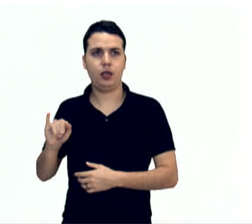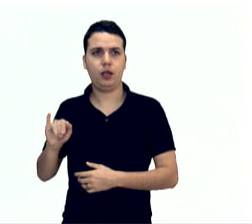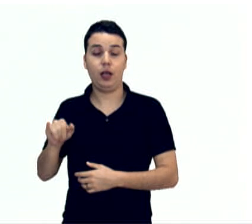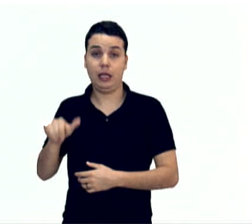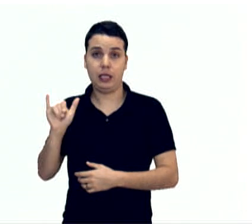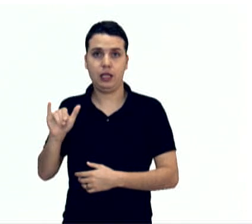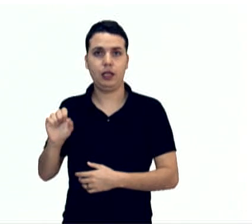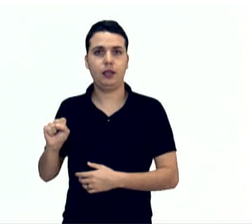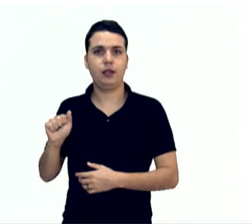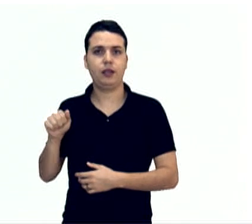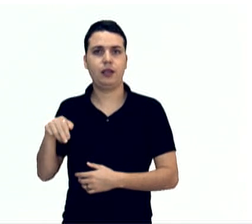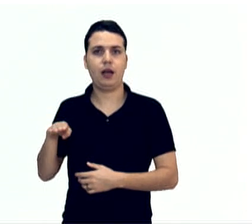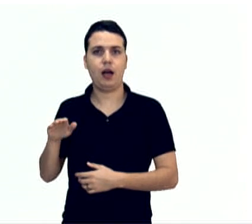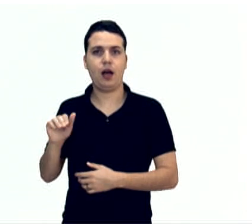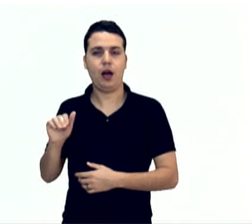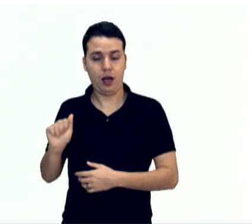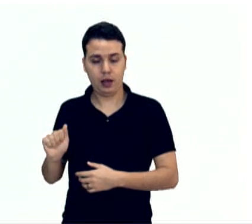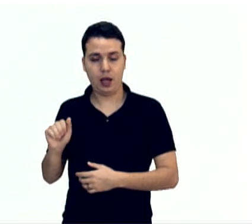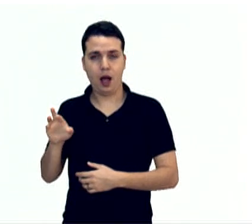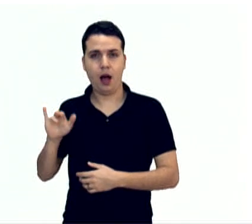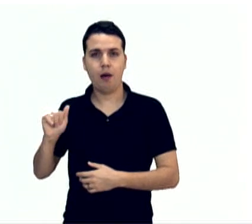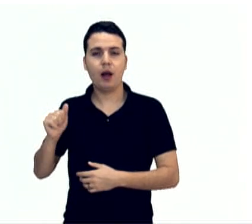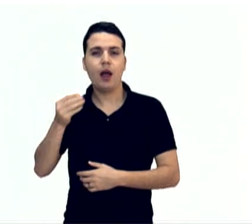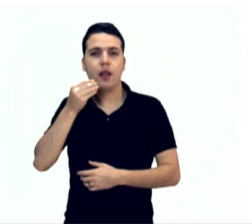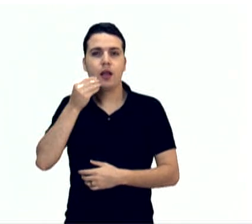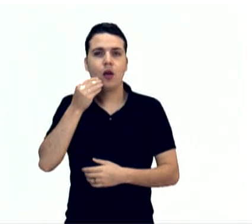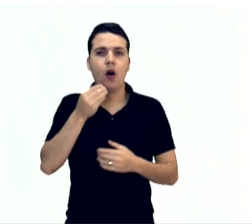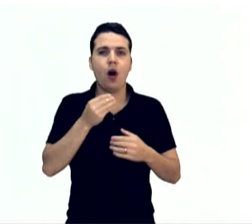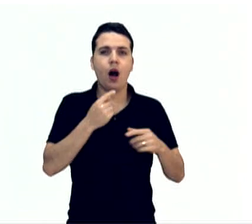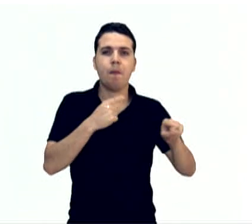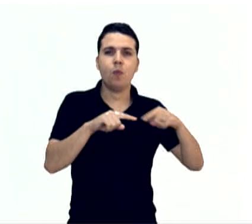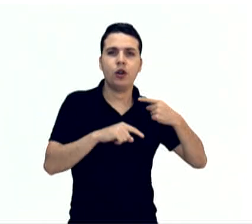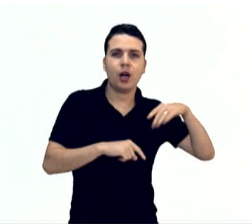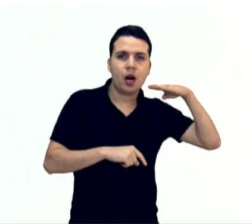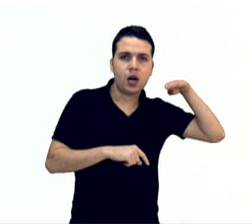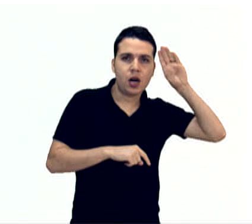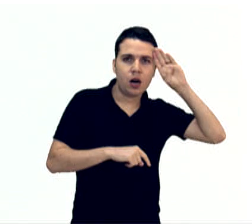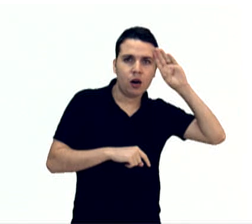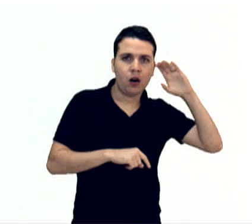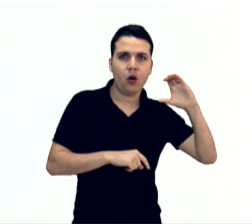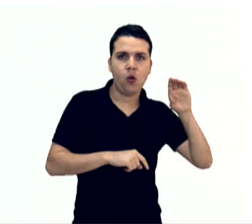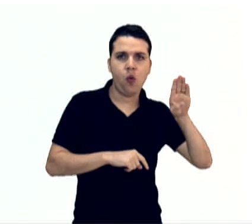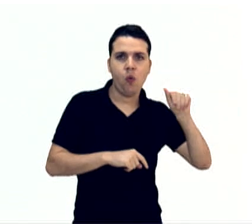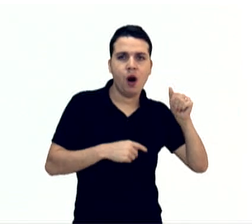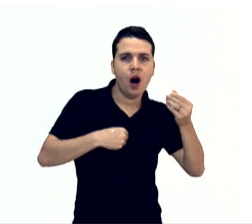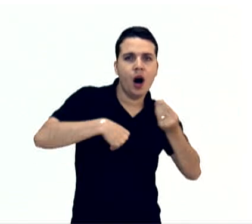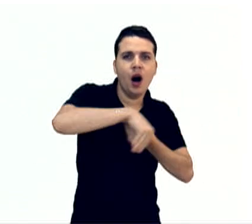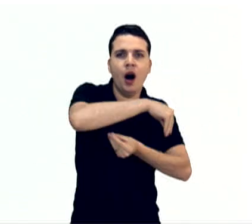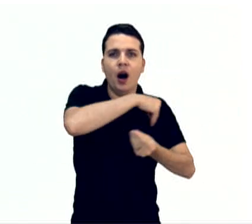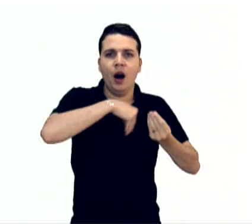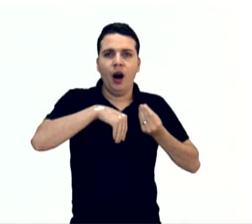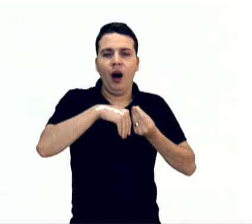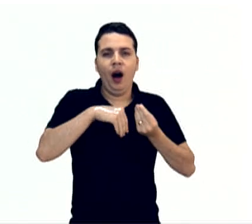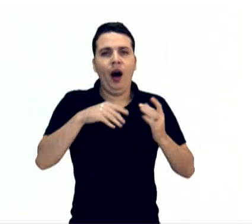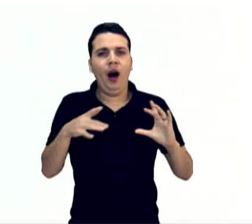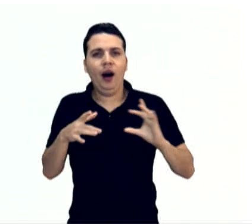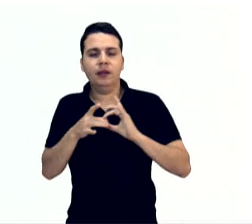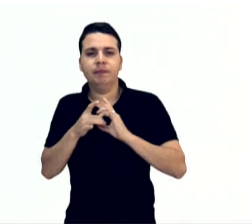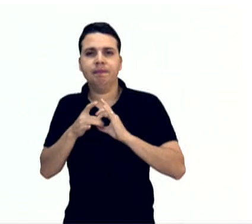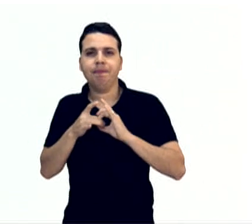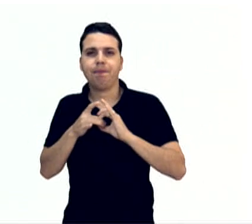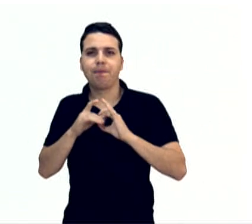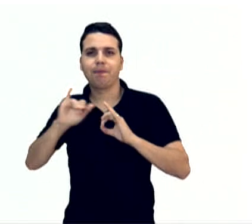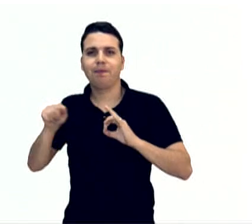unir vários ritmos cubanos, aquela música mais chão, né, ao jazz, que